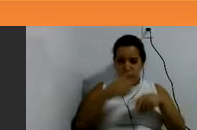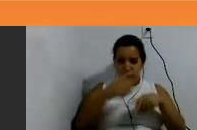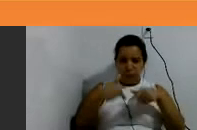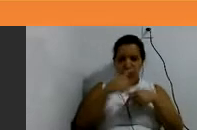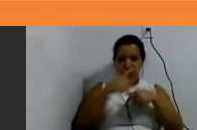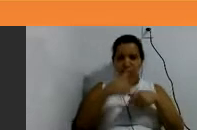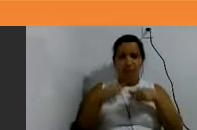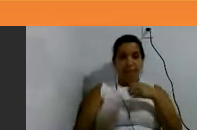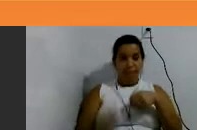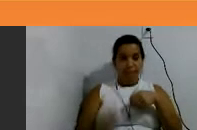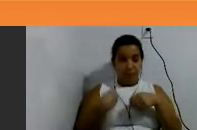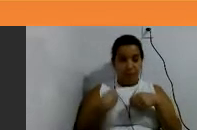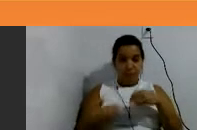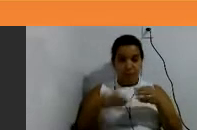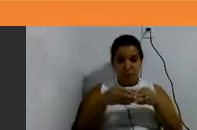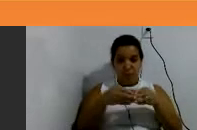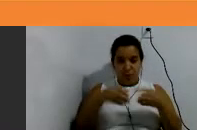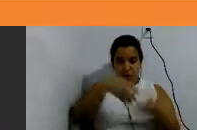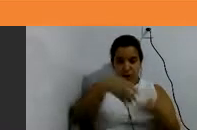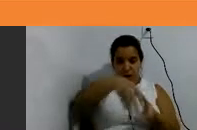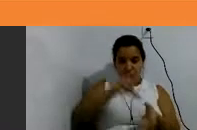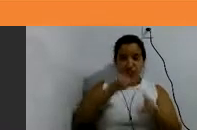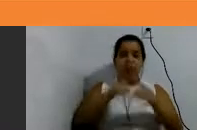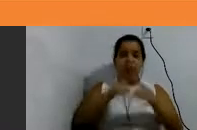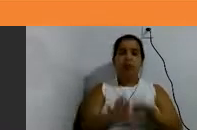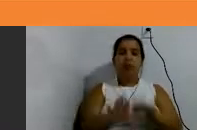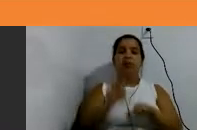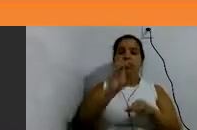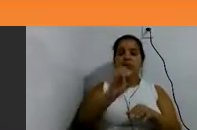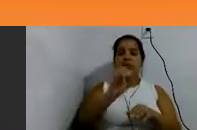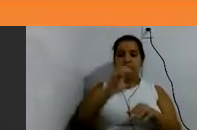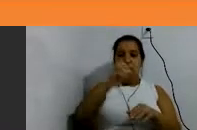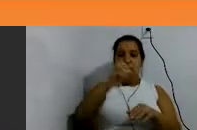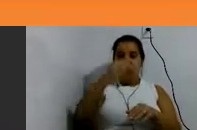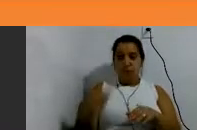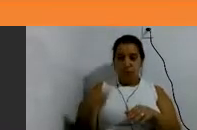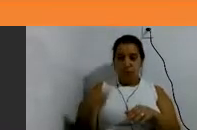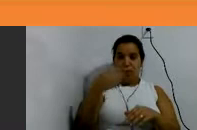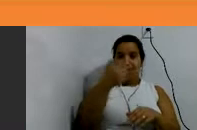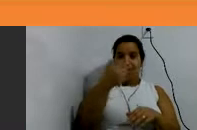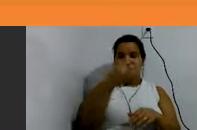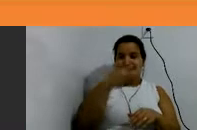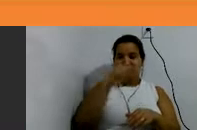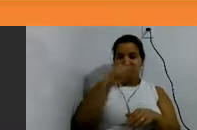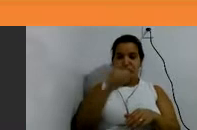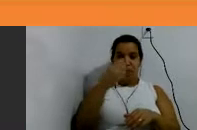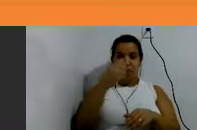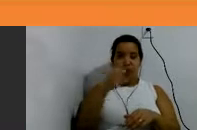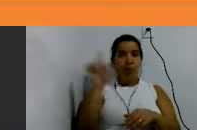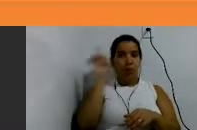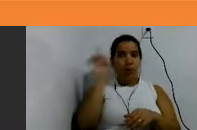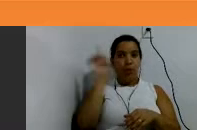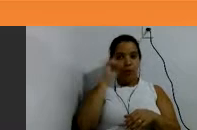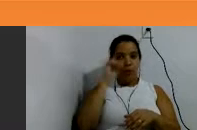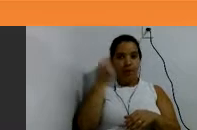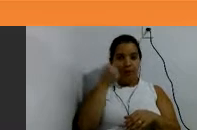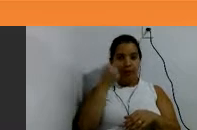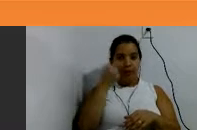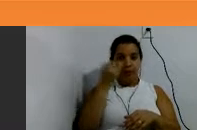meio, a gente coloca numa estufa com CO2 a 37 graus e vai acompanhando diariamente. Se